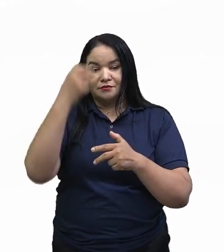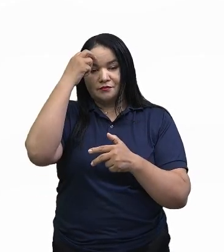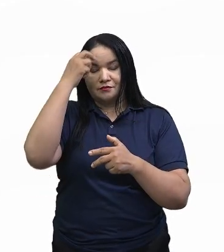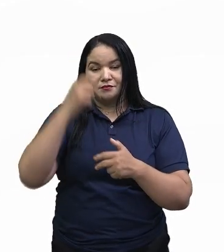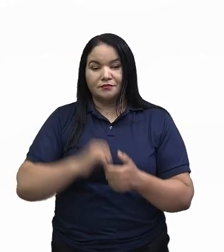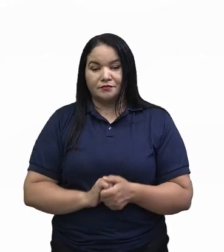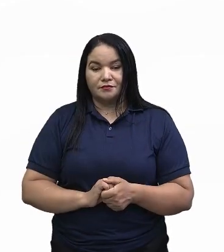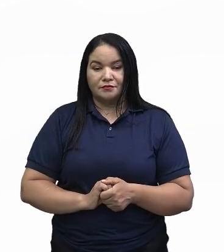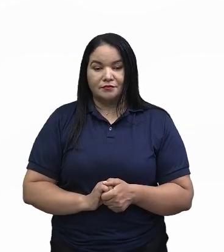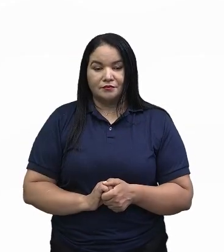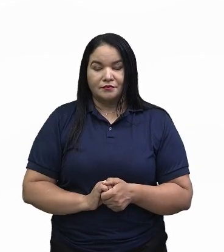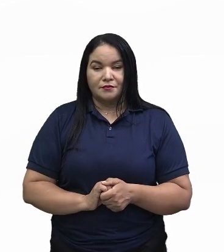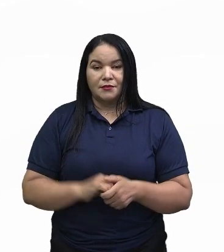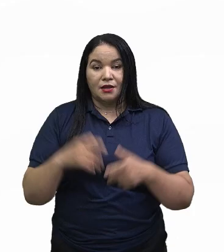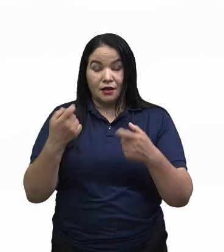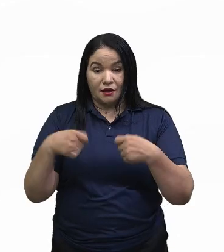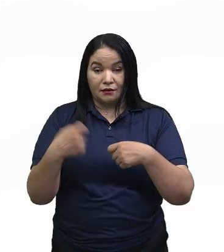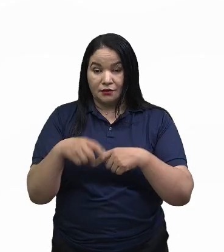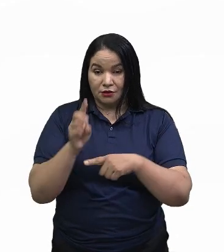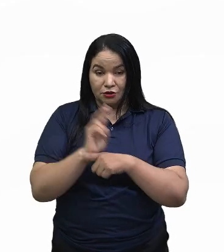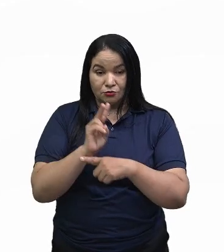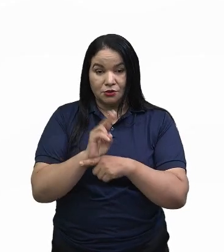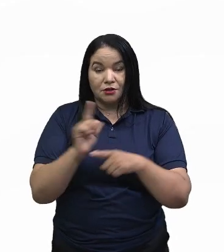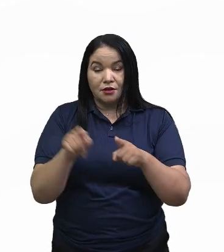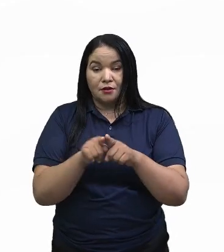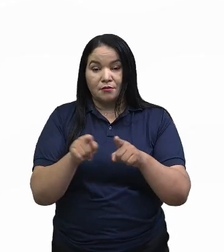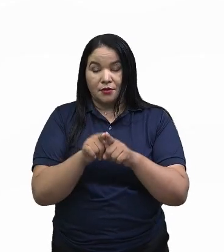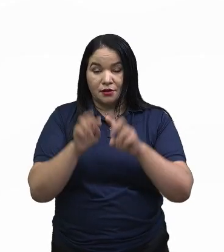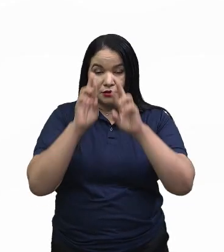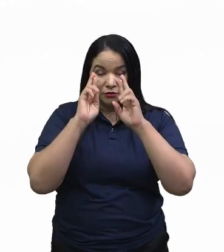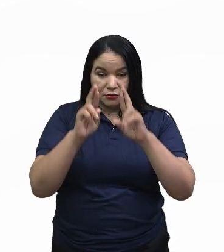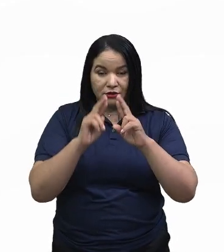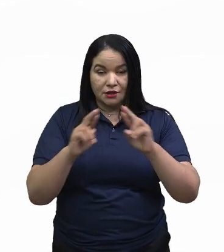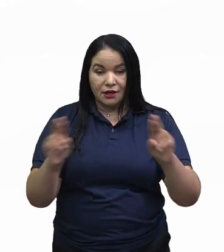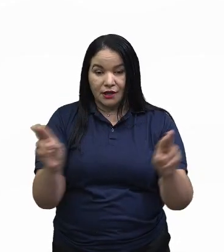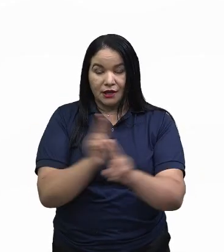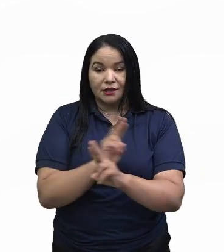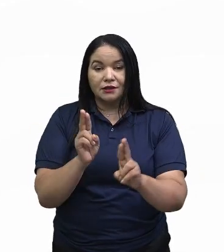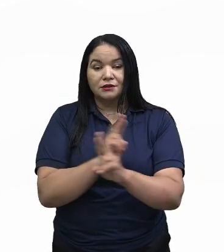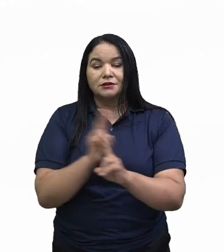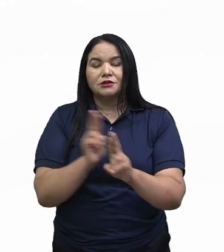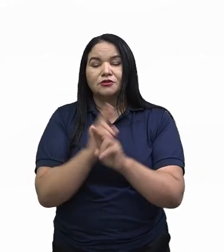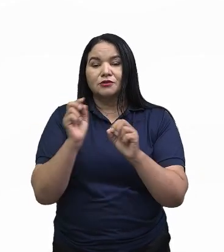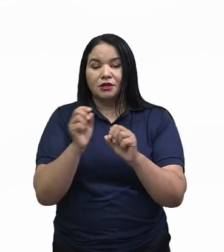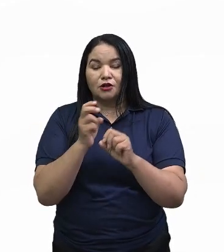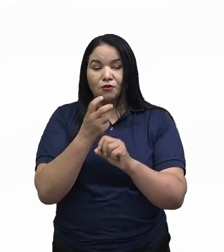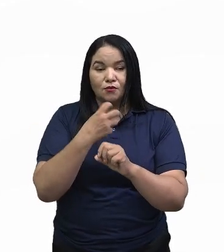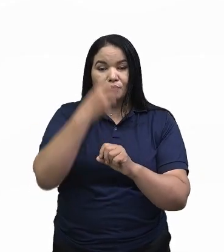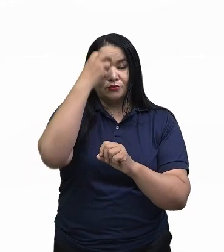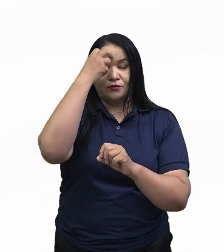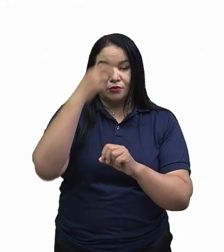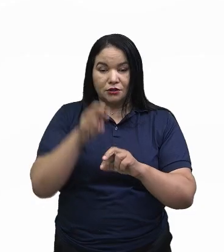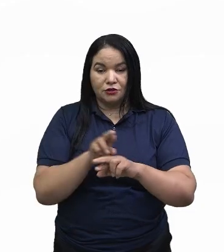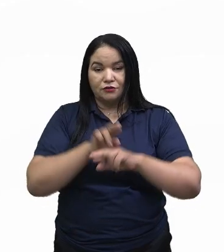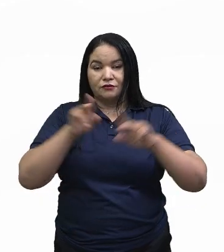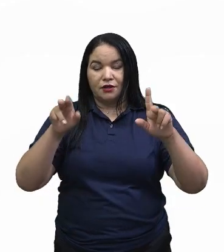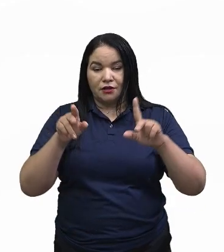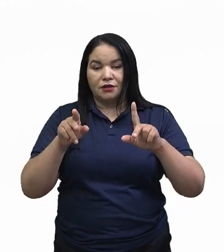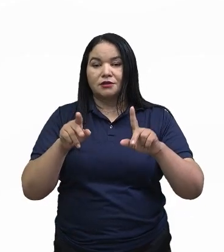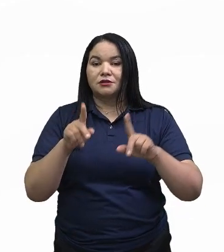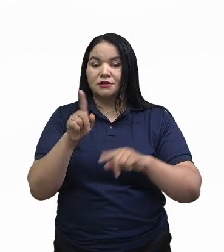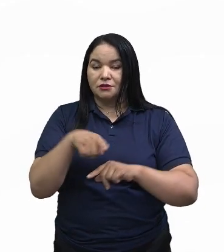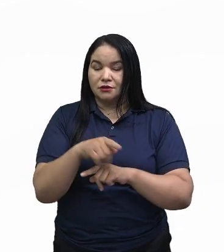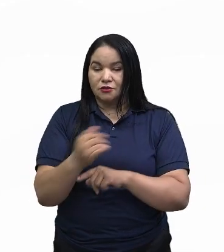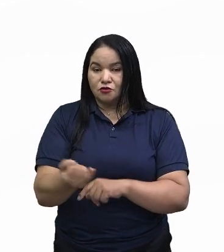Então, respeitar essa relação entre culturas diferentes é um ponto